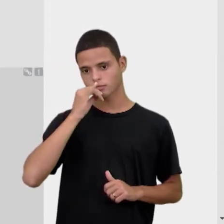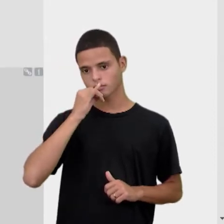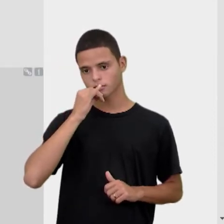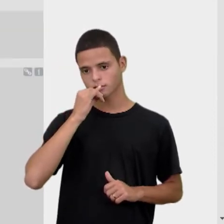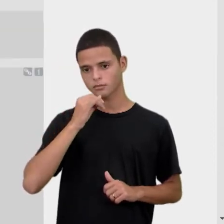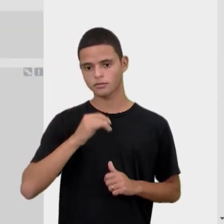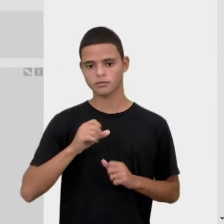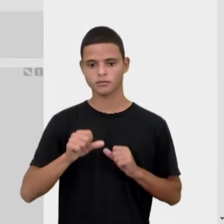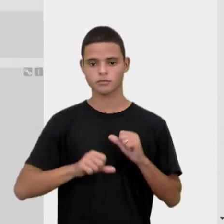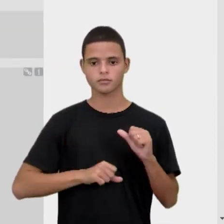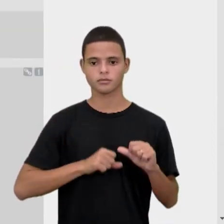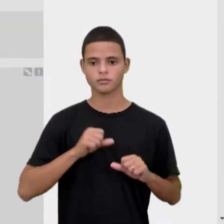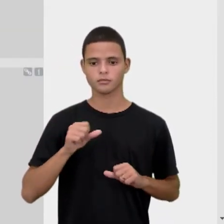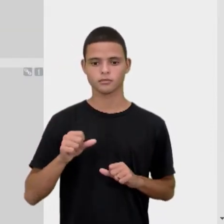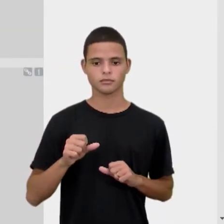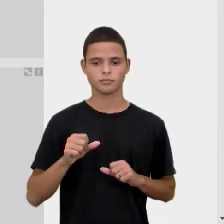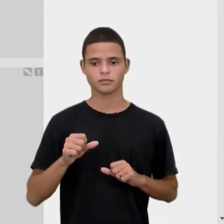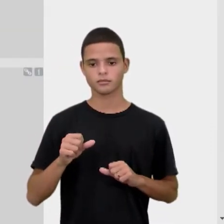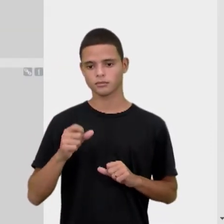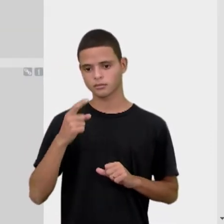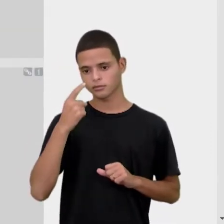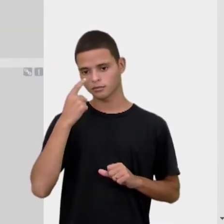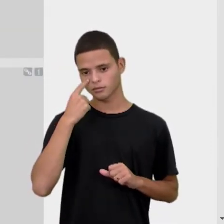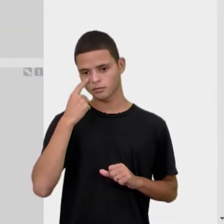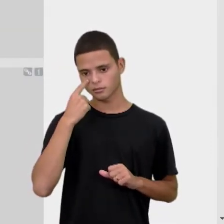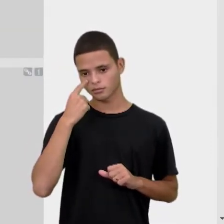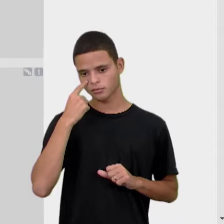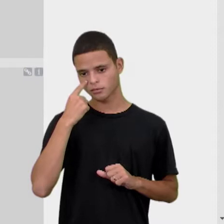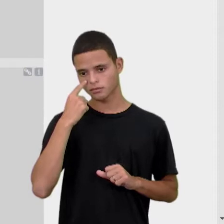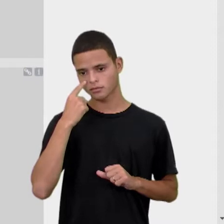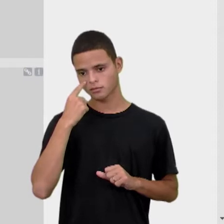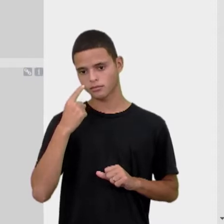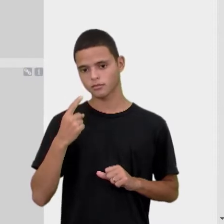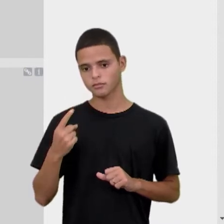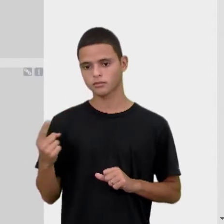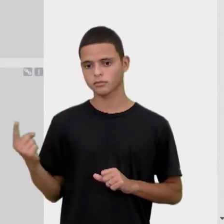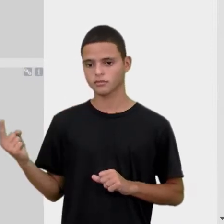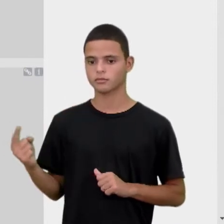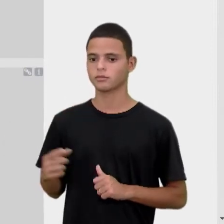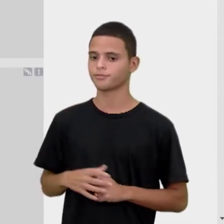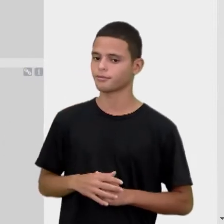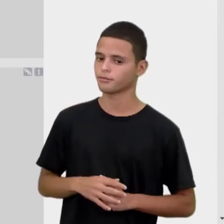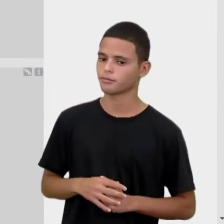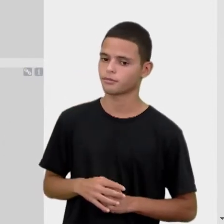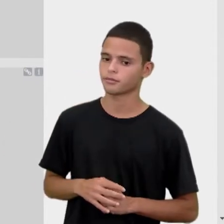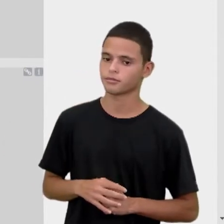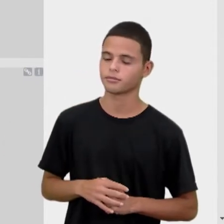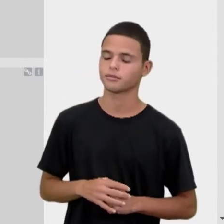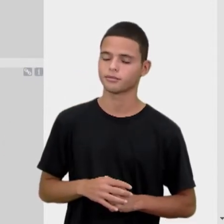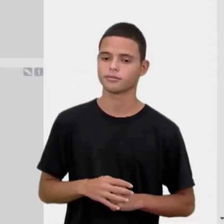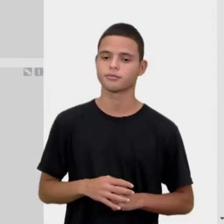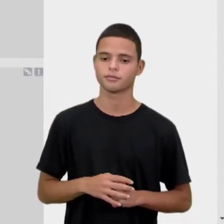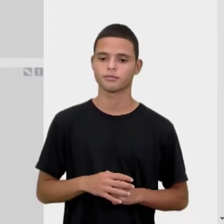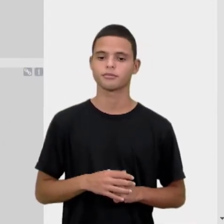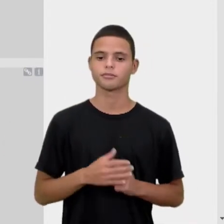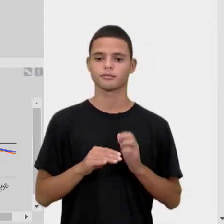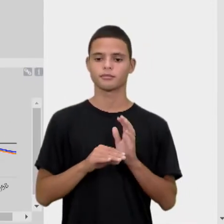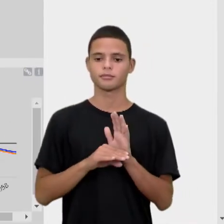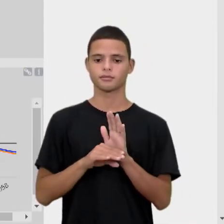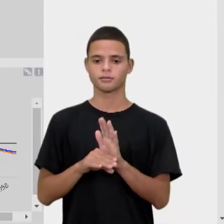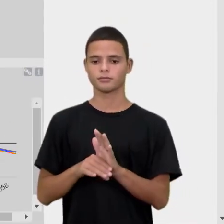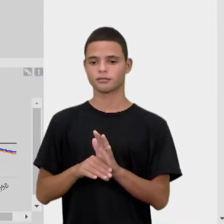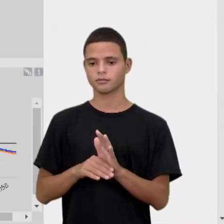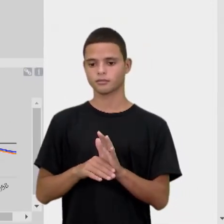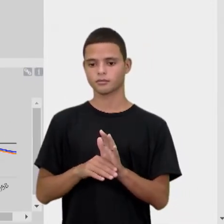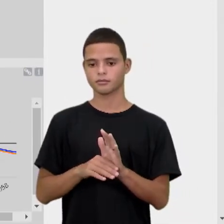ele vai alterar, né? Vamos ver se ele vai carregar aqui, né? A nossa internet aqui, ela vai estar dando, né, uma ajuda, né?